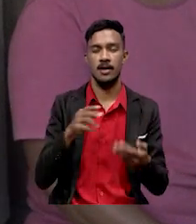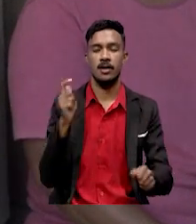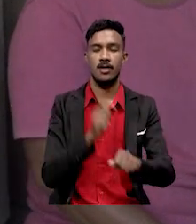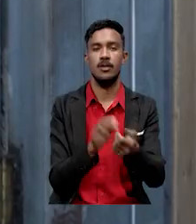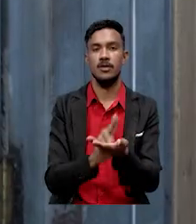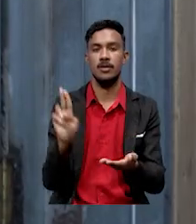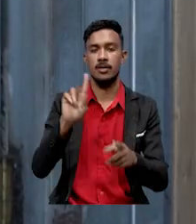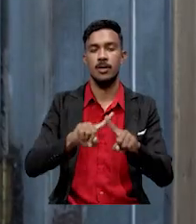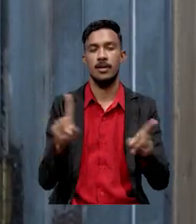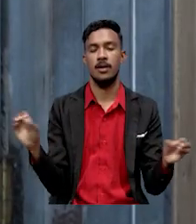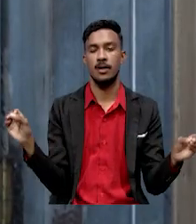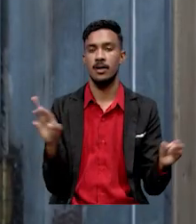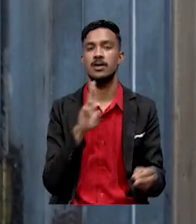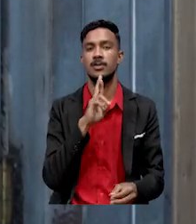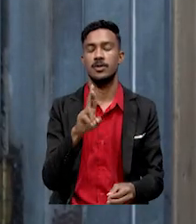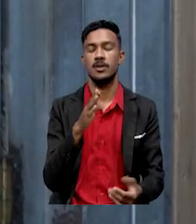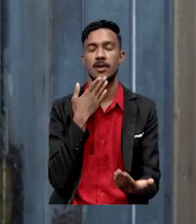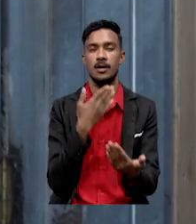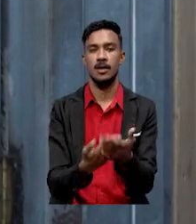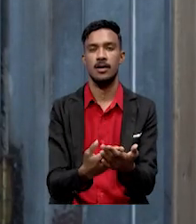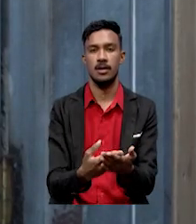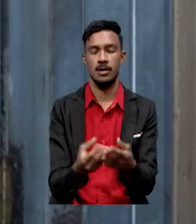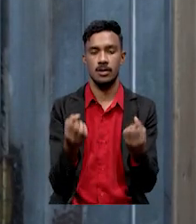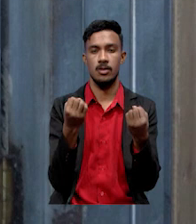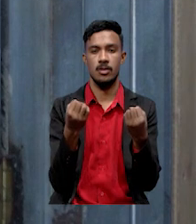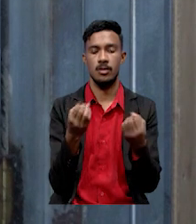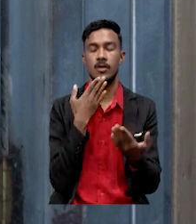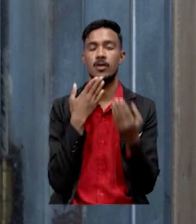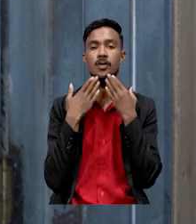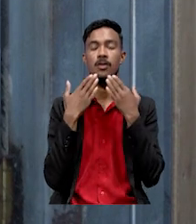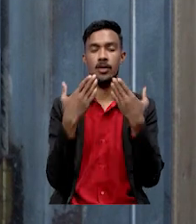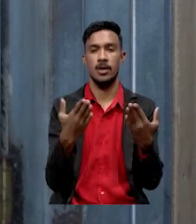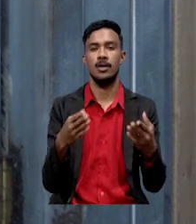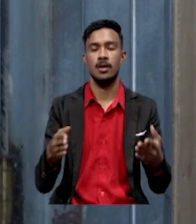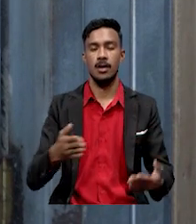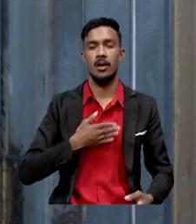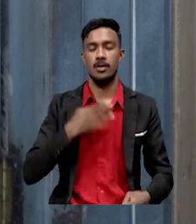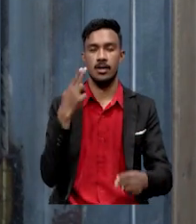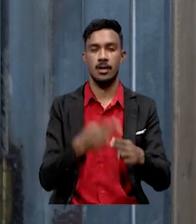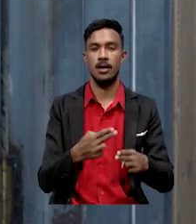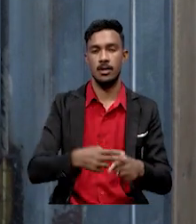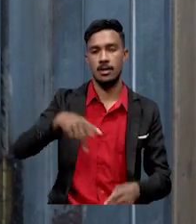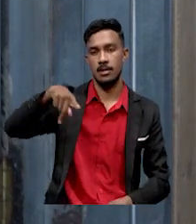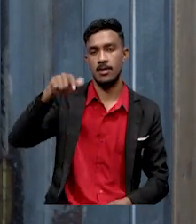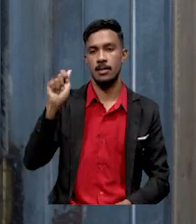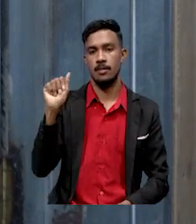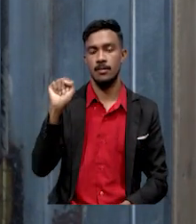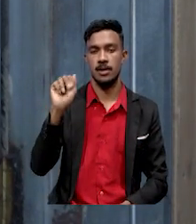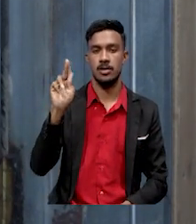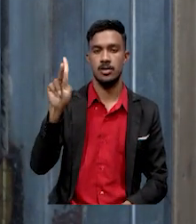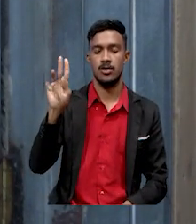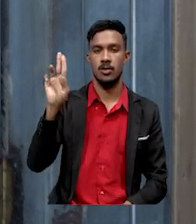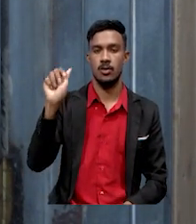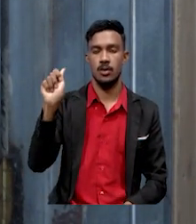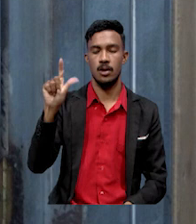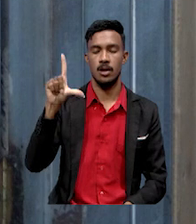resposta. Dia, obrigado e hau nenaran Pascual Soares Madeira, hau husi município